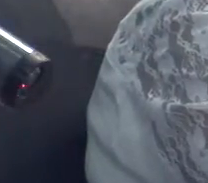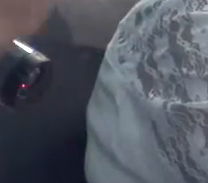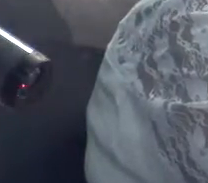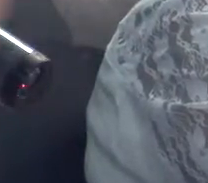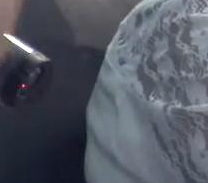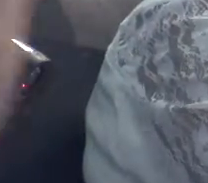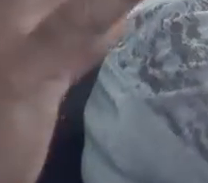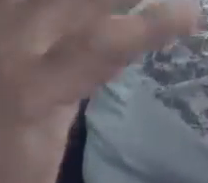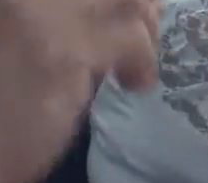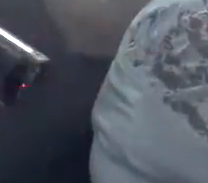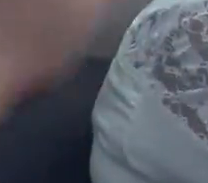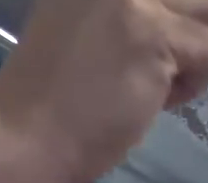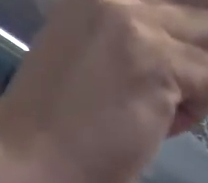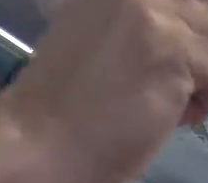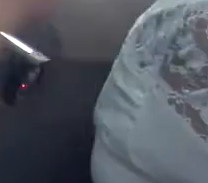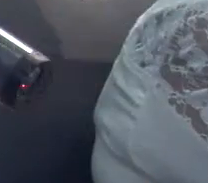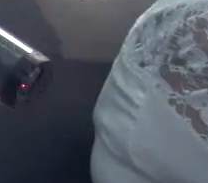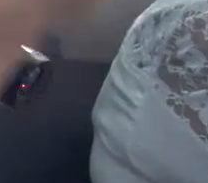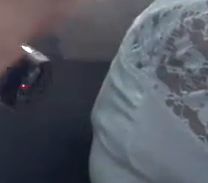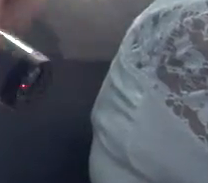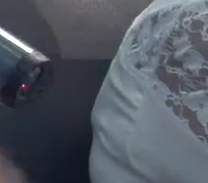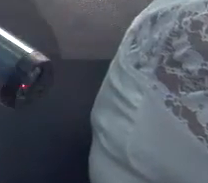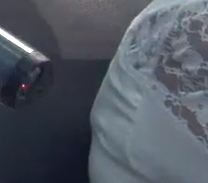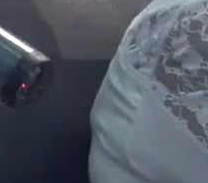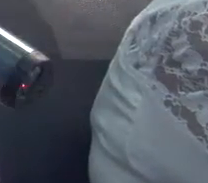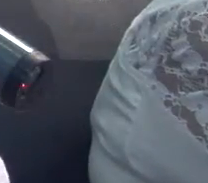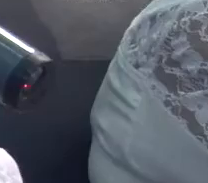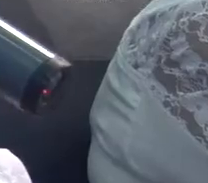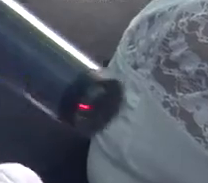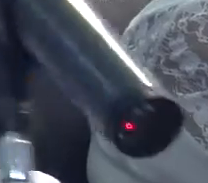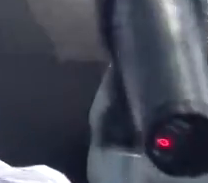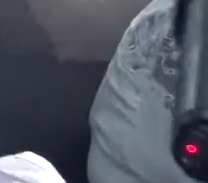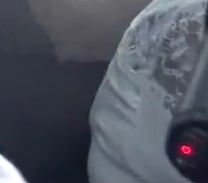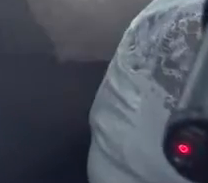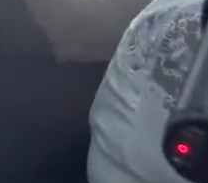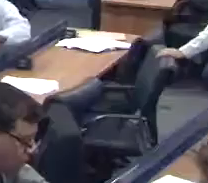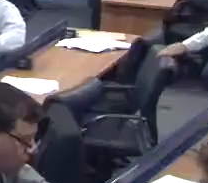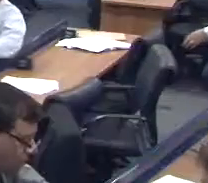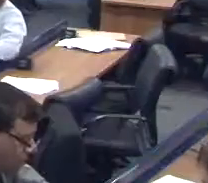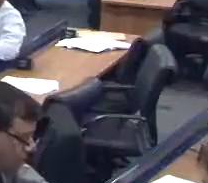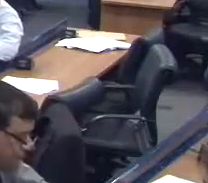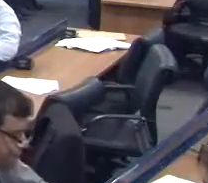para todo cidadão, não só para o idoso e nem só para a pessoa com deficiência.